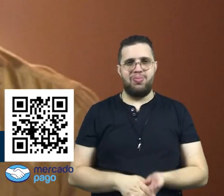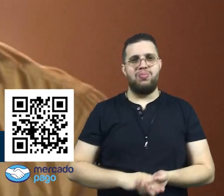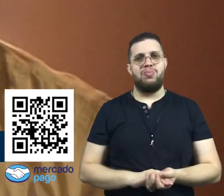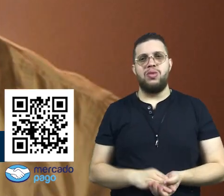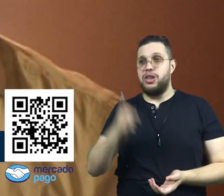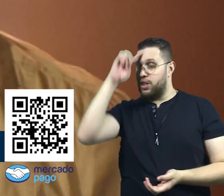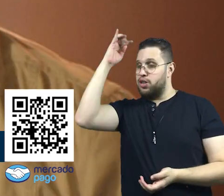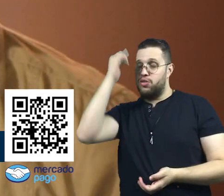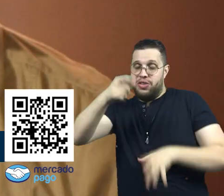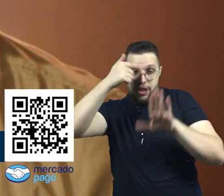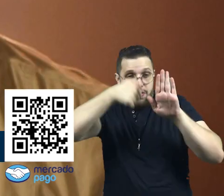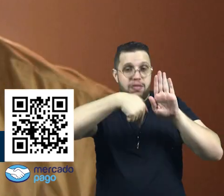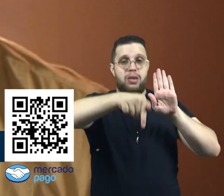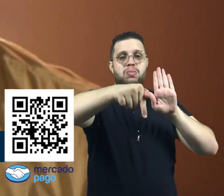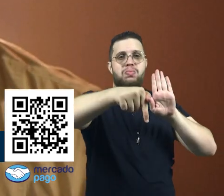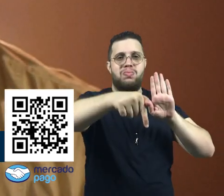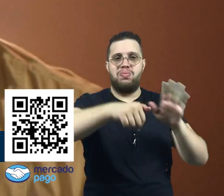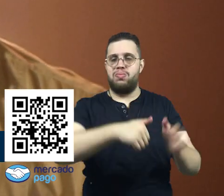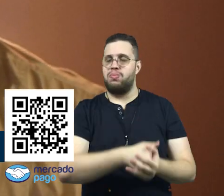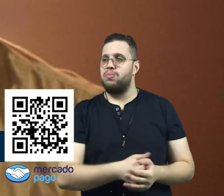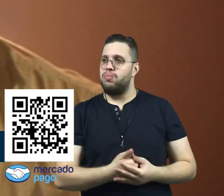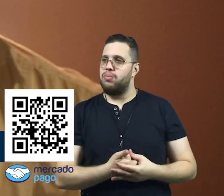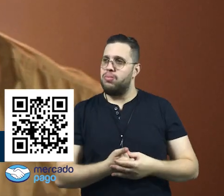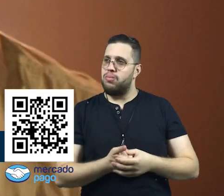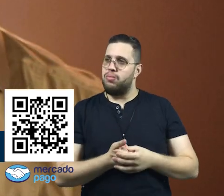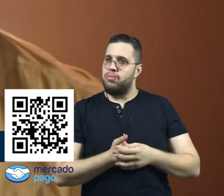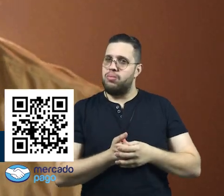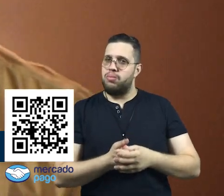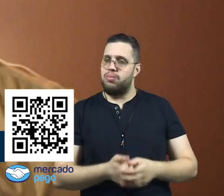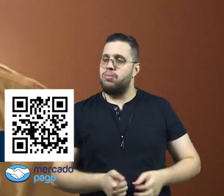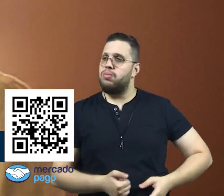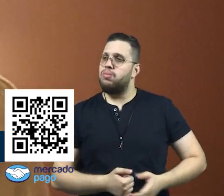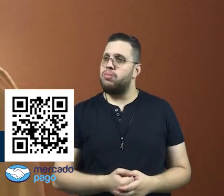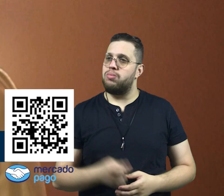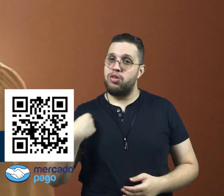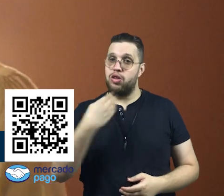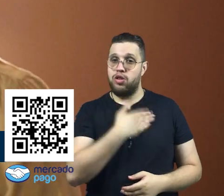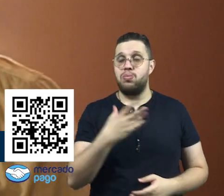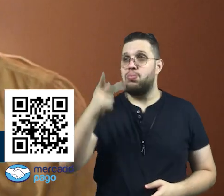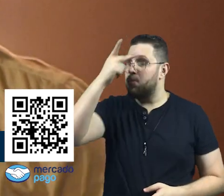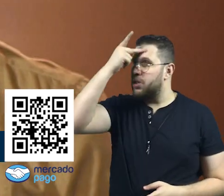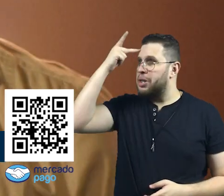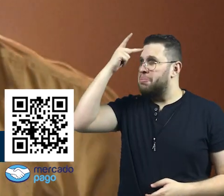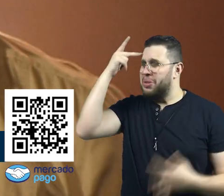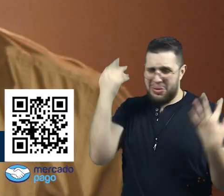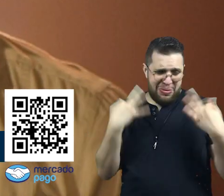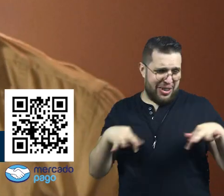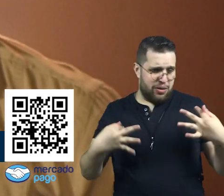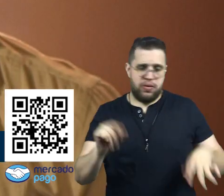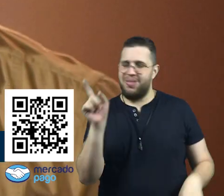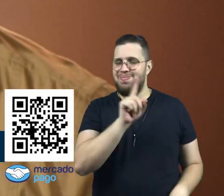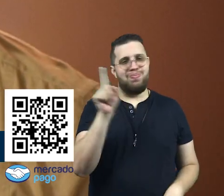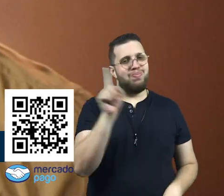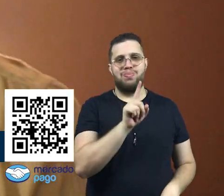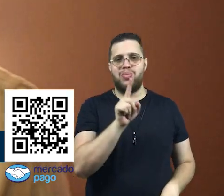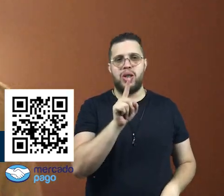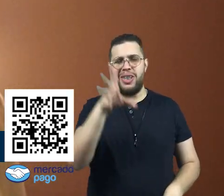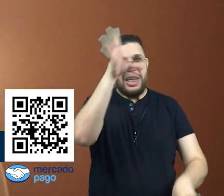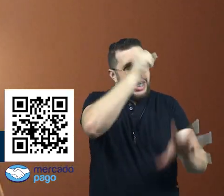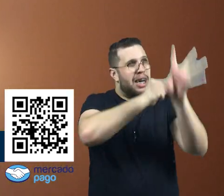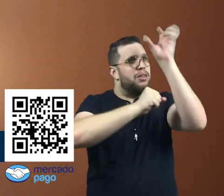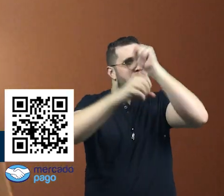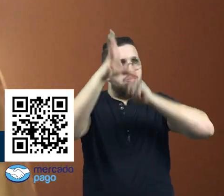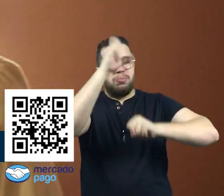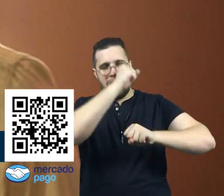porque eu creio que isso está muito perto de acontecer, igreja. A gente vai ser pessoas que não se machucam mais. Que já aprenderam a